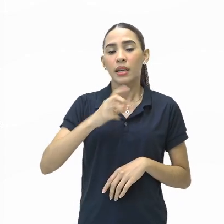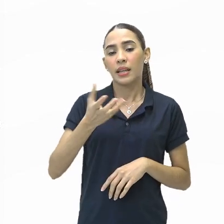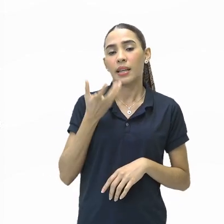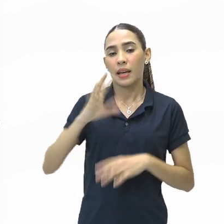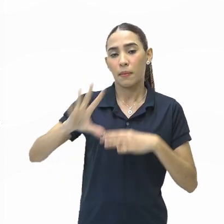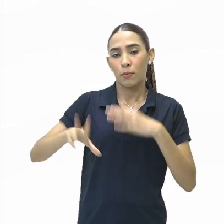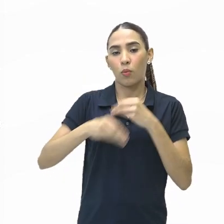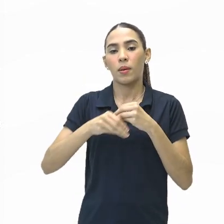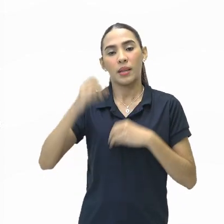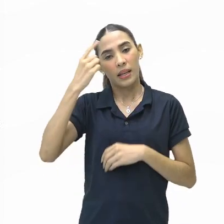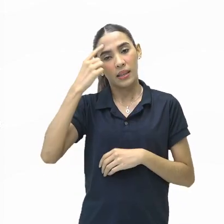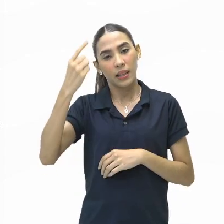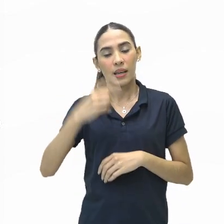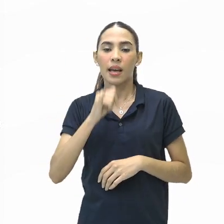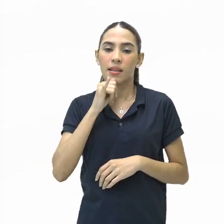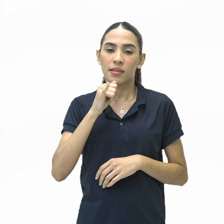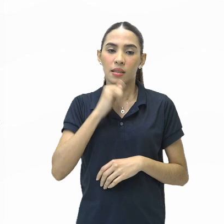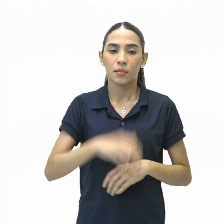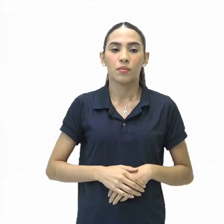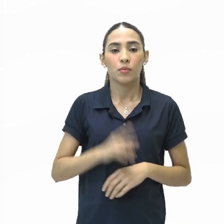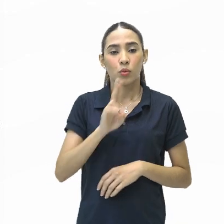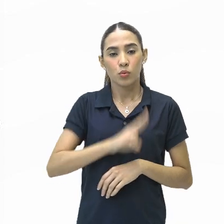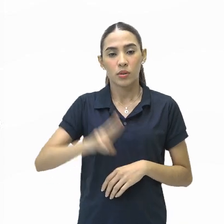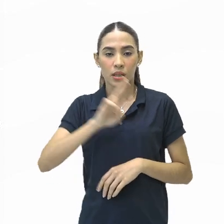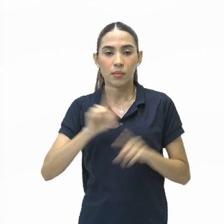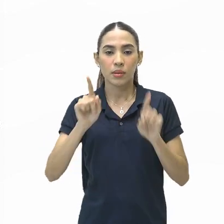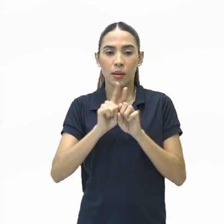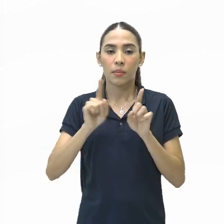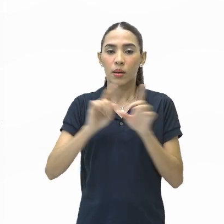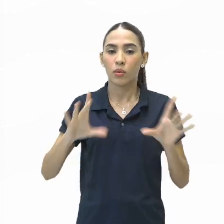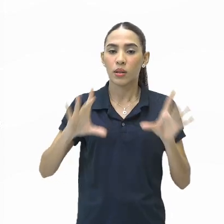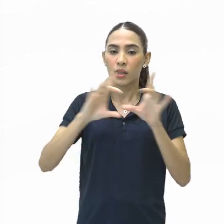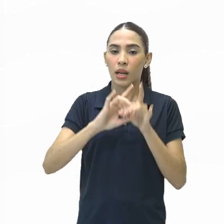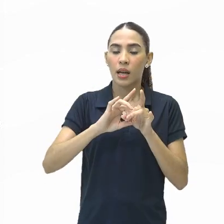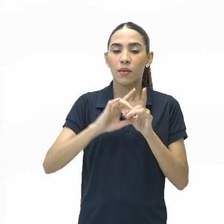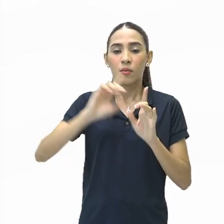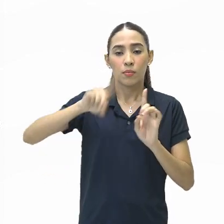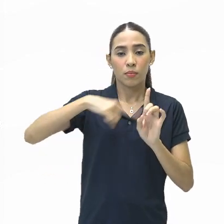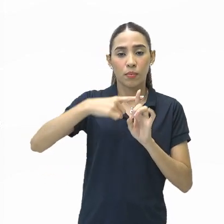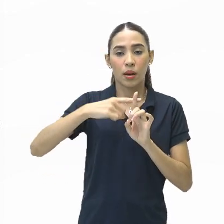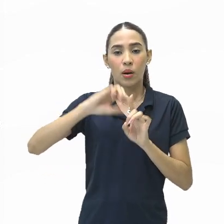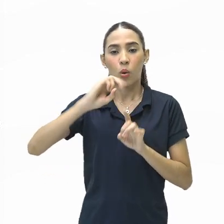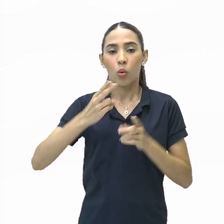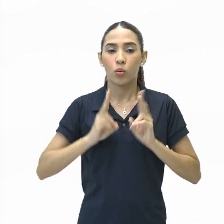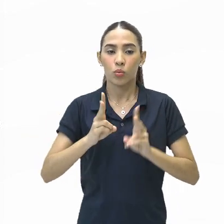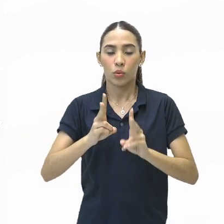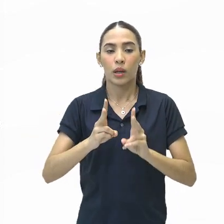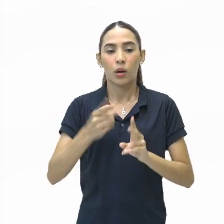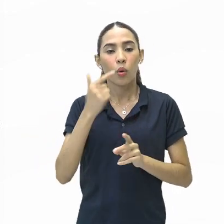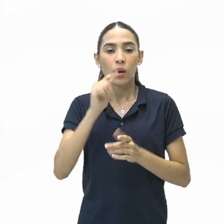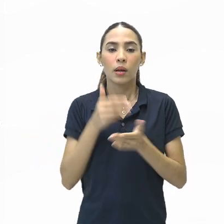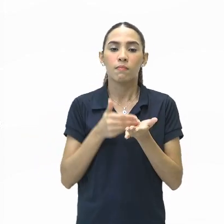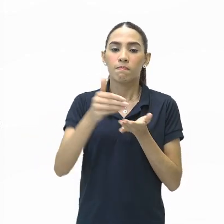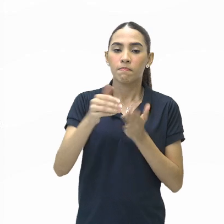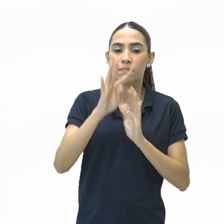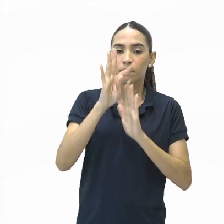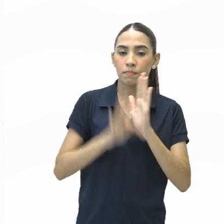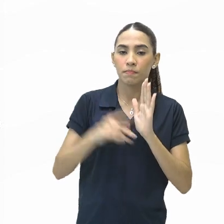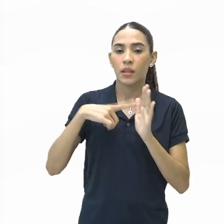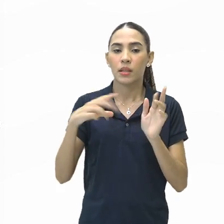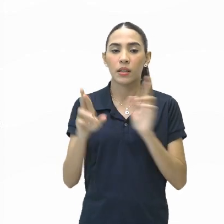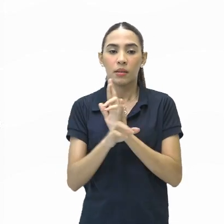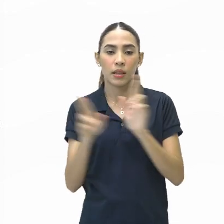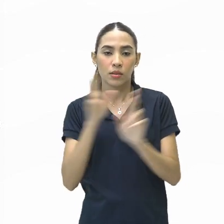uma ideia, certo? Utilizamos conectivo de adição e continuação para acrescentar algo no texto e que esteja relacionado com o que